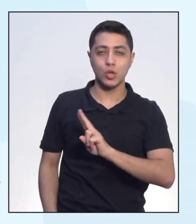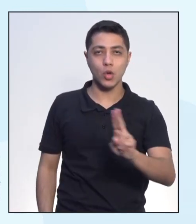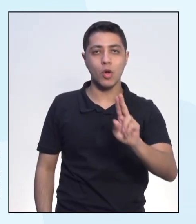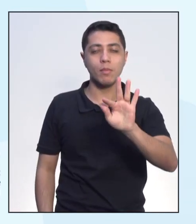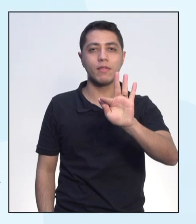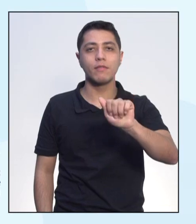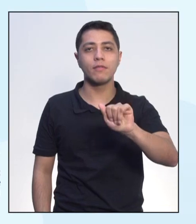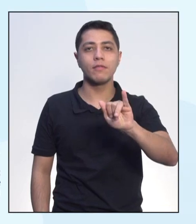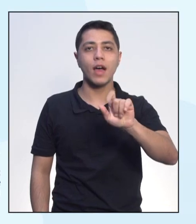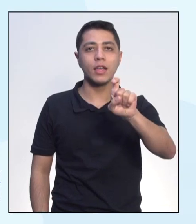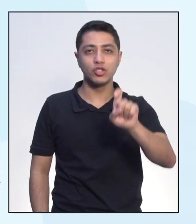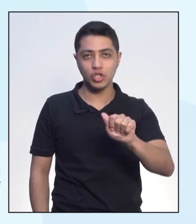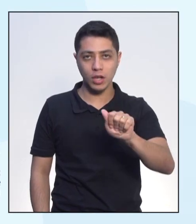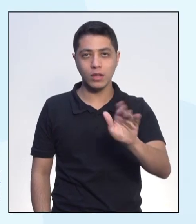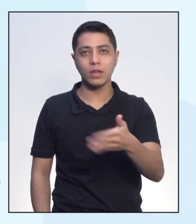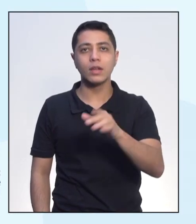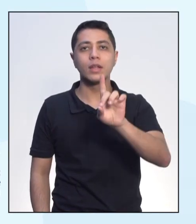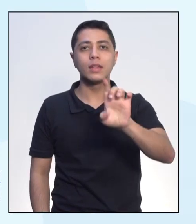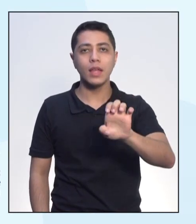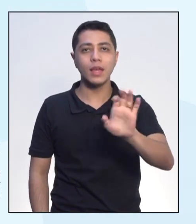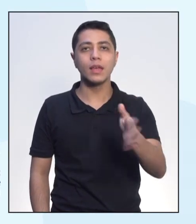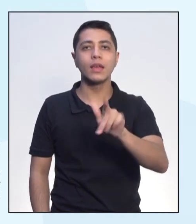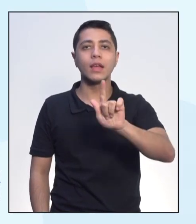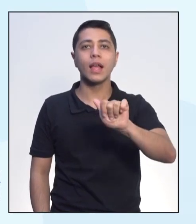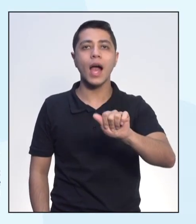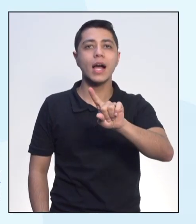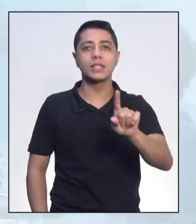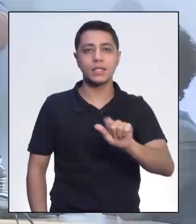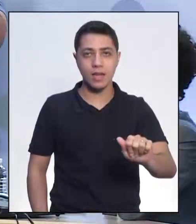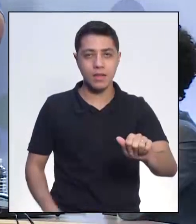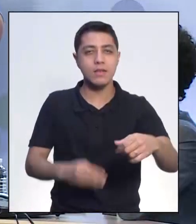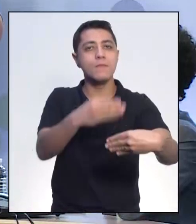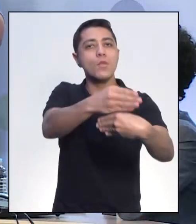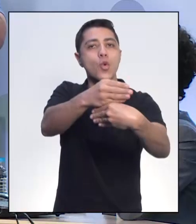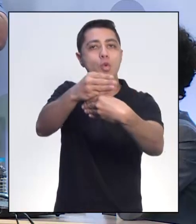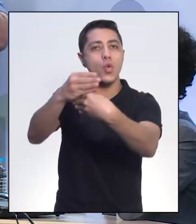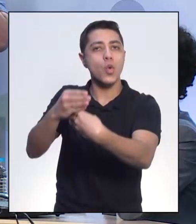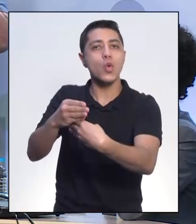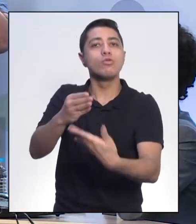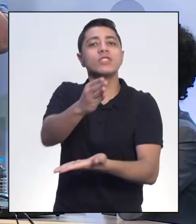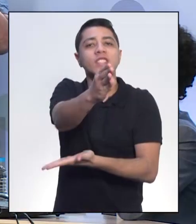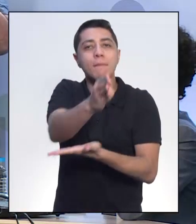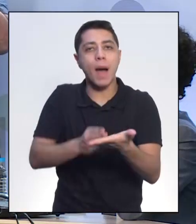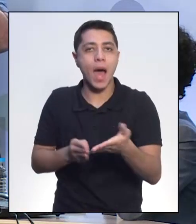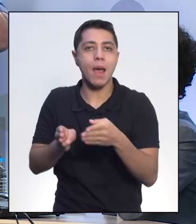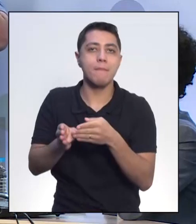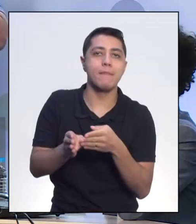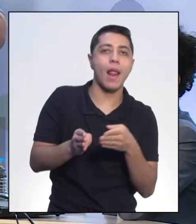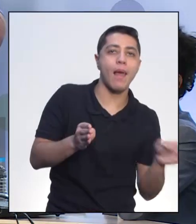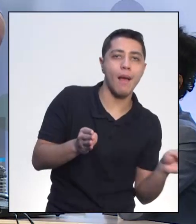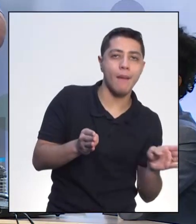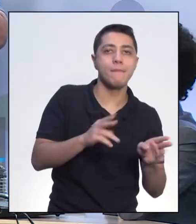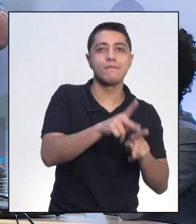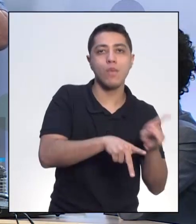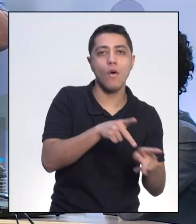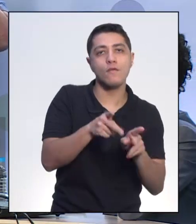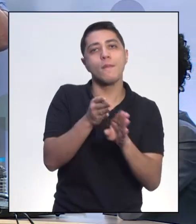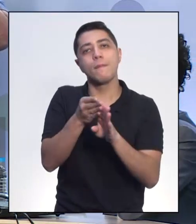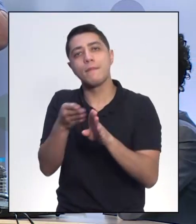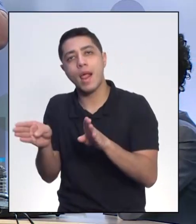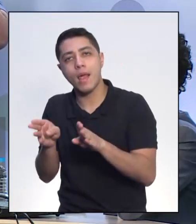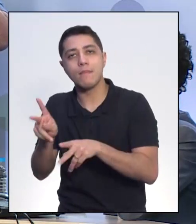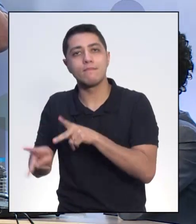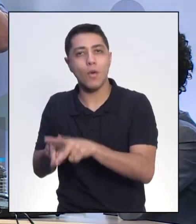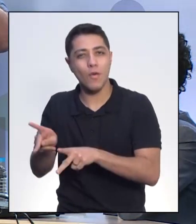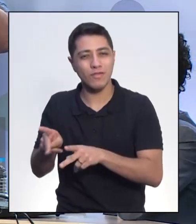muro, né, como foi o Muro de Berlim, né, toda essa questão, né, tem o muro no México com os Estados Unidos, né, tem o muro no estreito